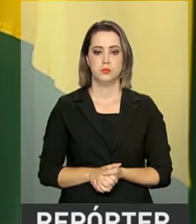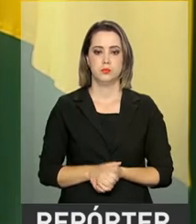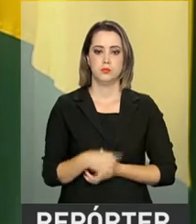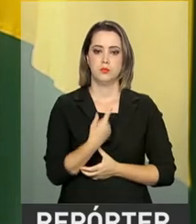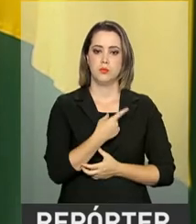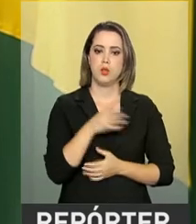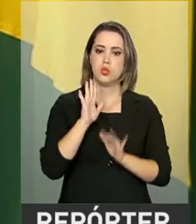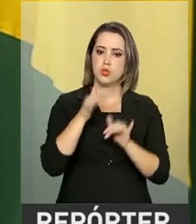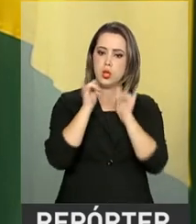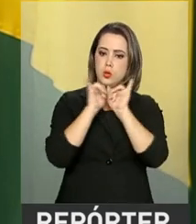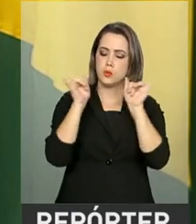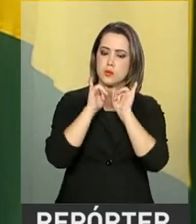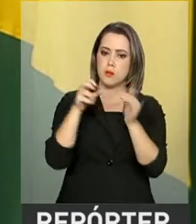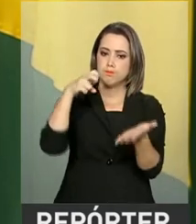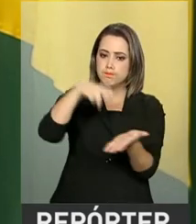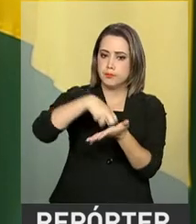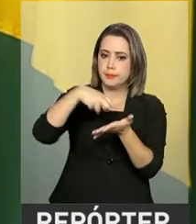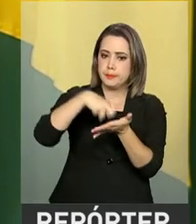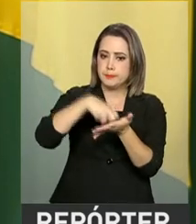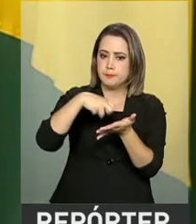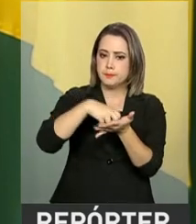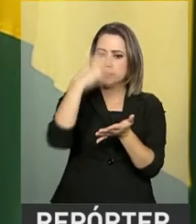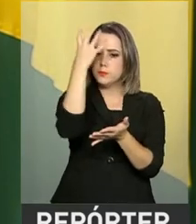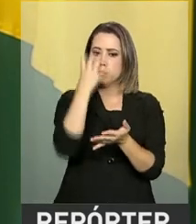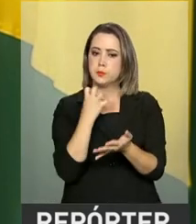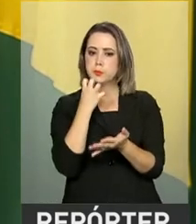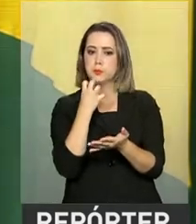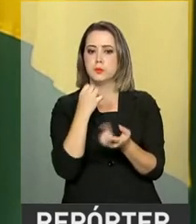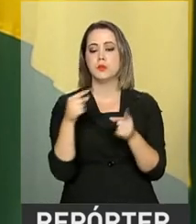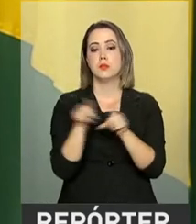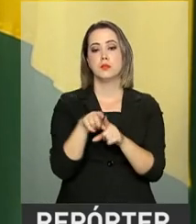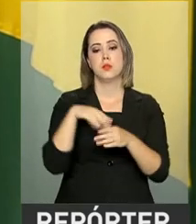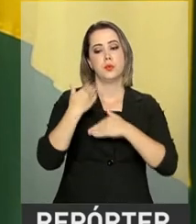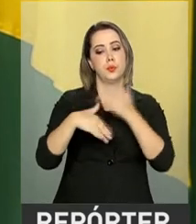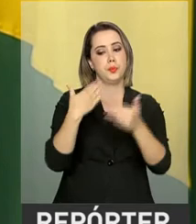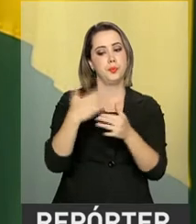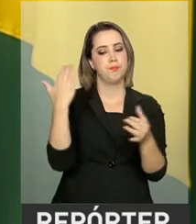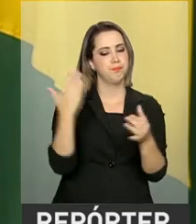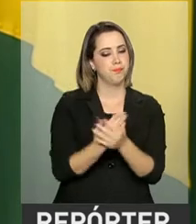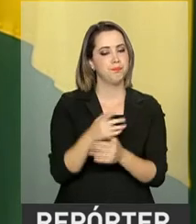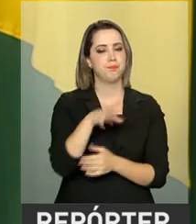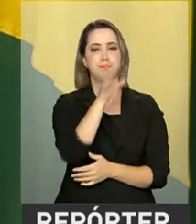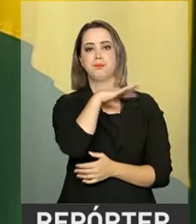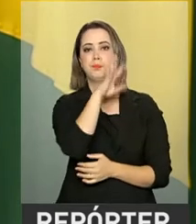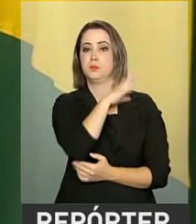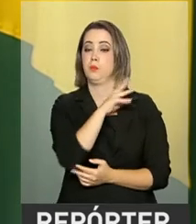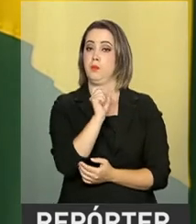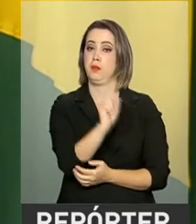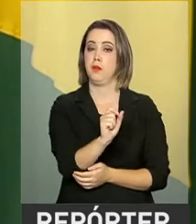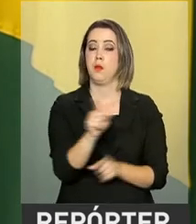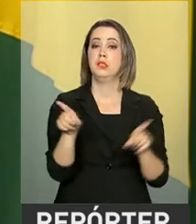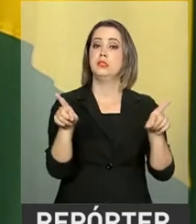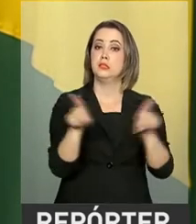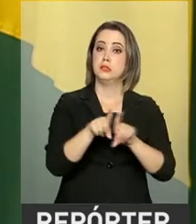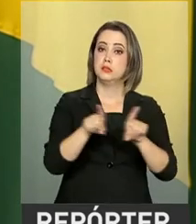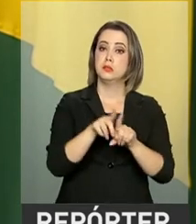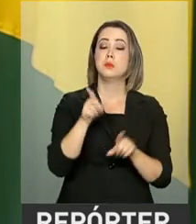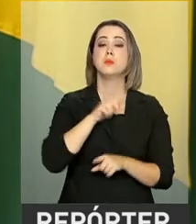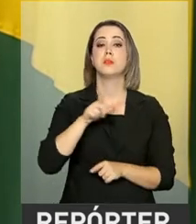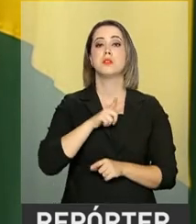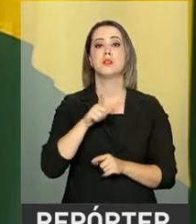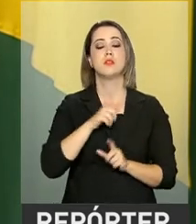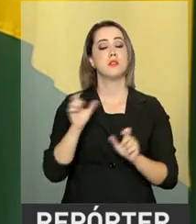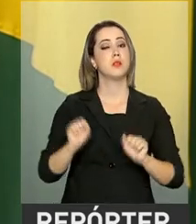penas mais duras para infrações no processamento dos produtos de origem animal também queremos mais